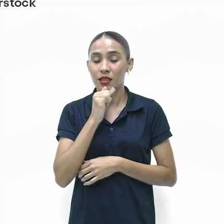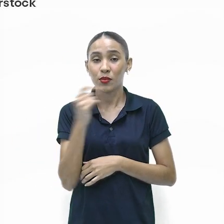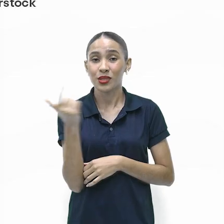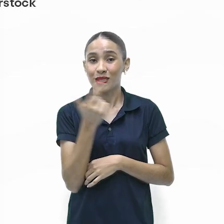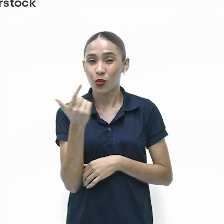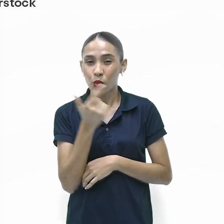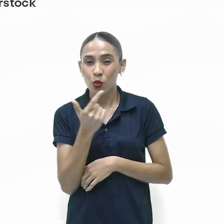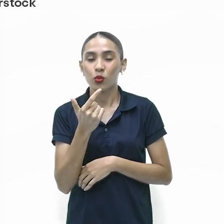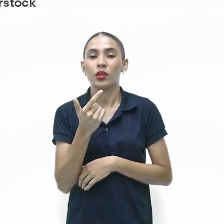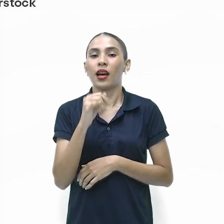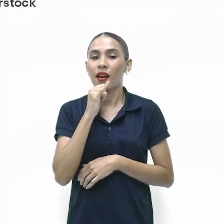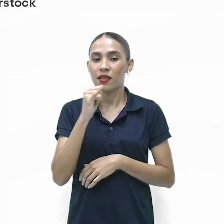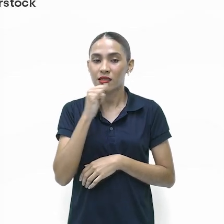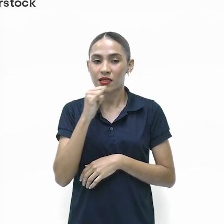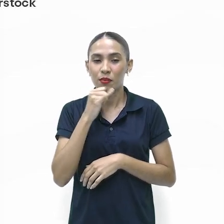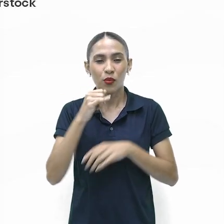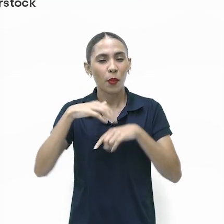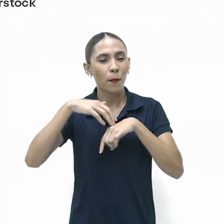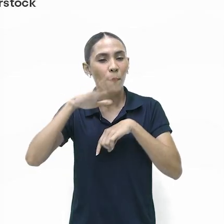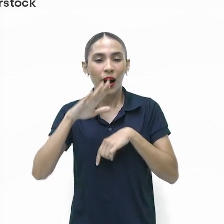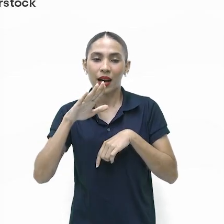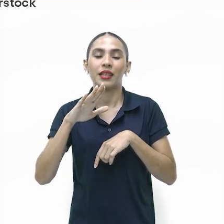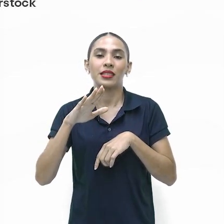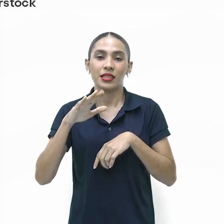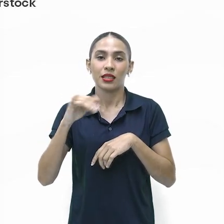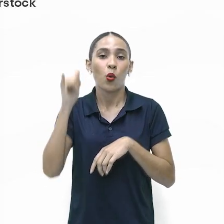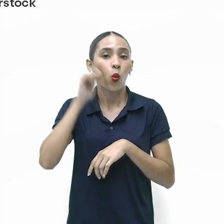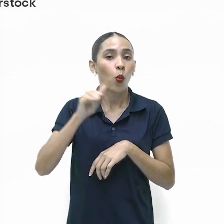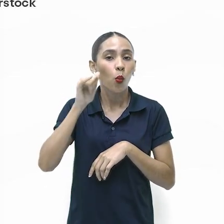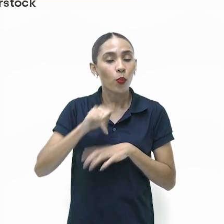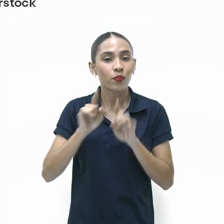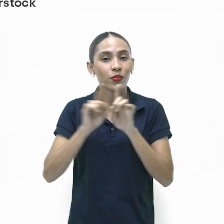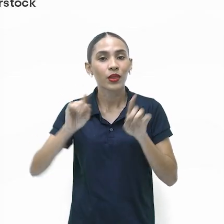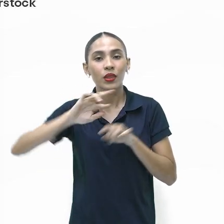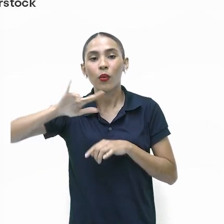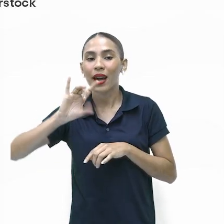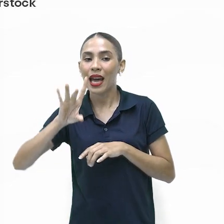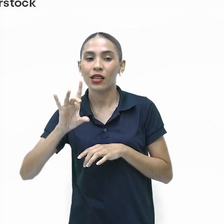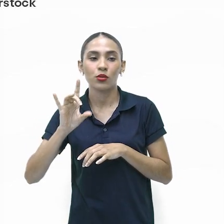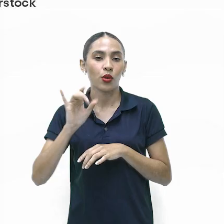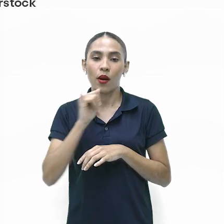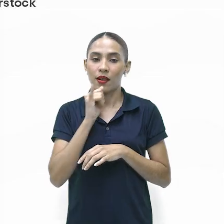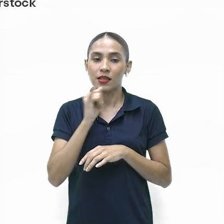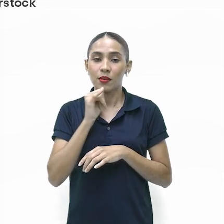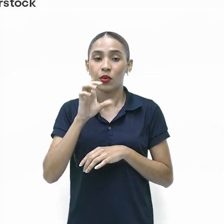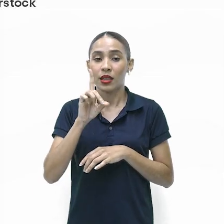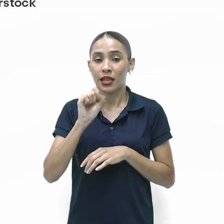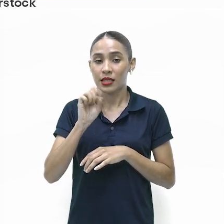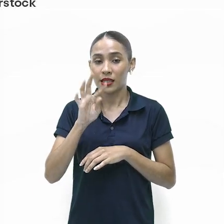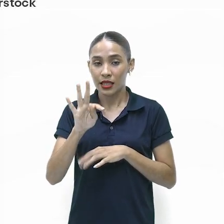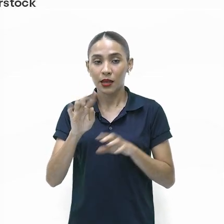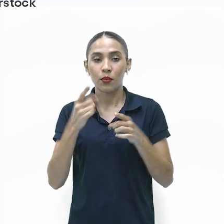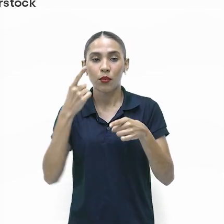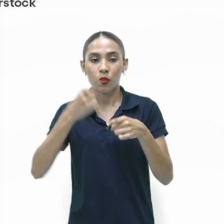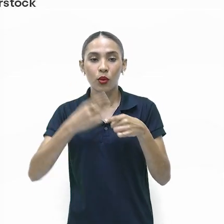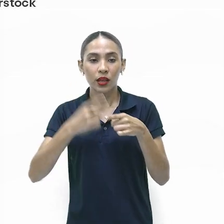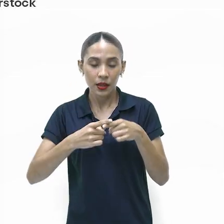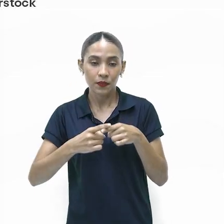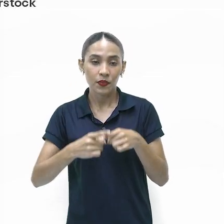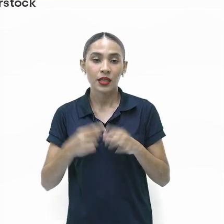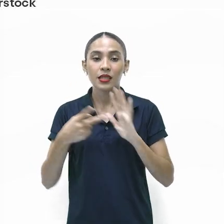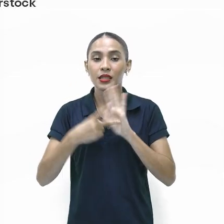que essa é a segunda infecção genital mais comum entre as mulheres, mas ela não é exclusivamente ST, né?